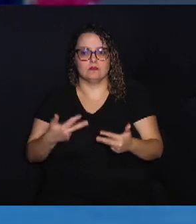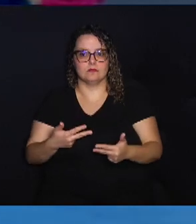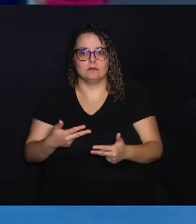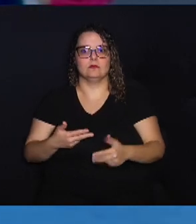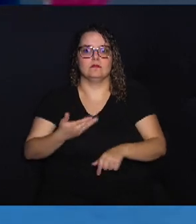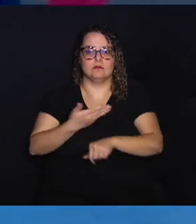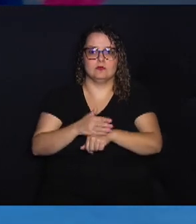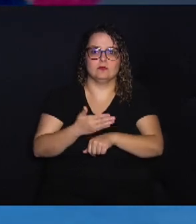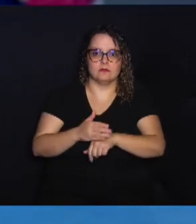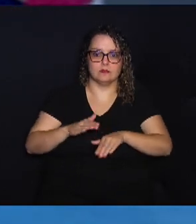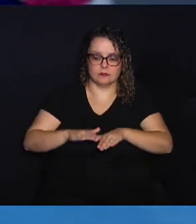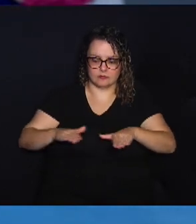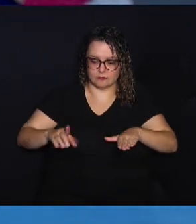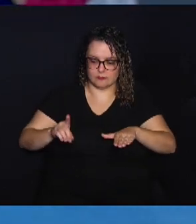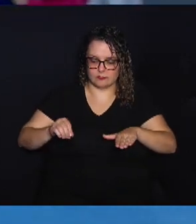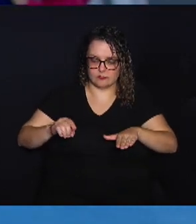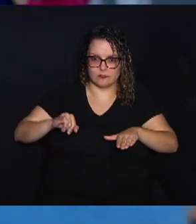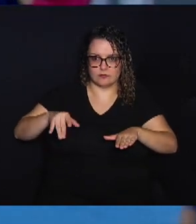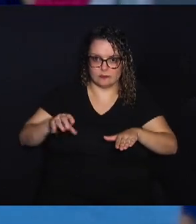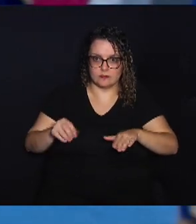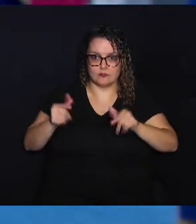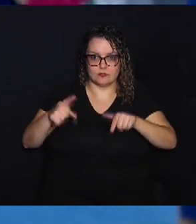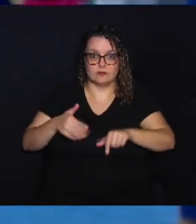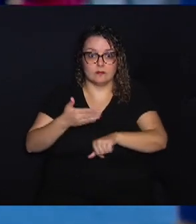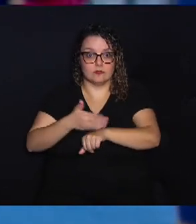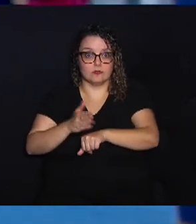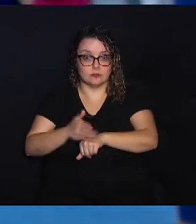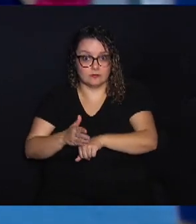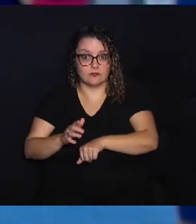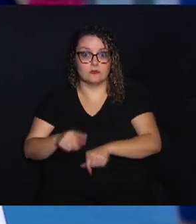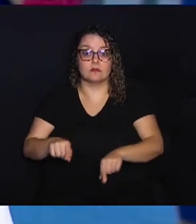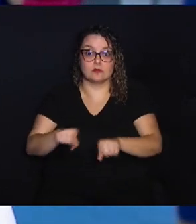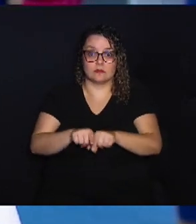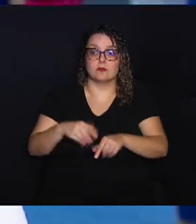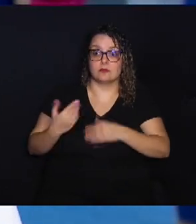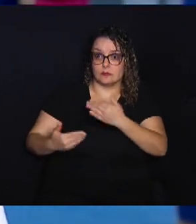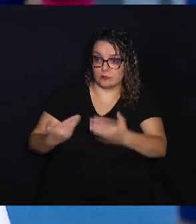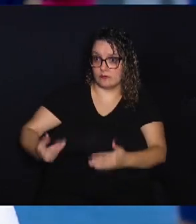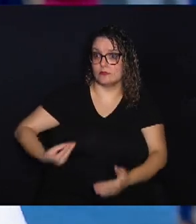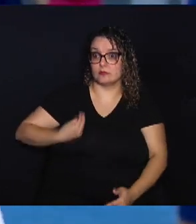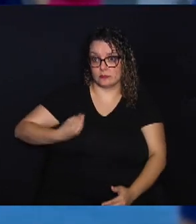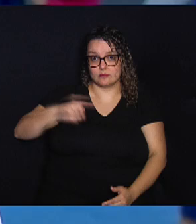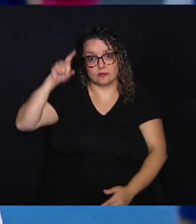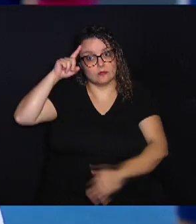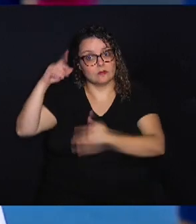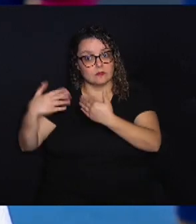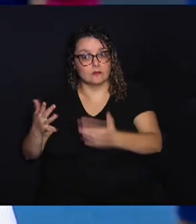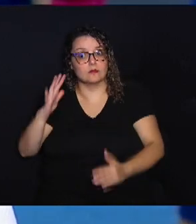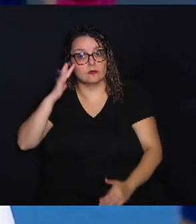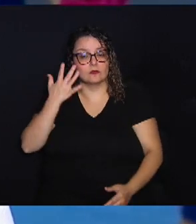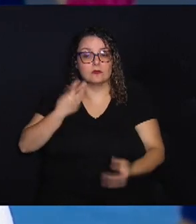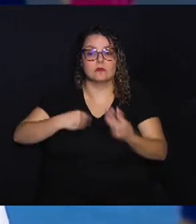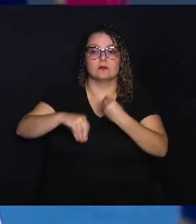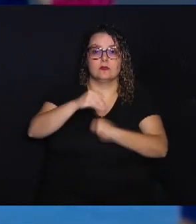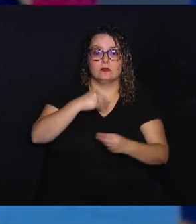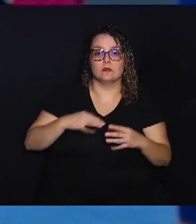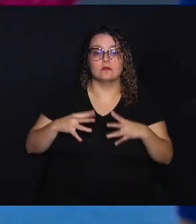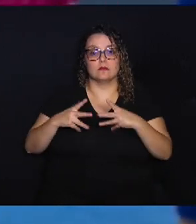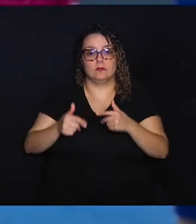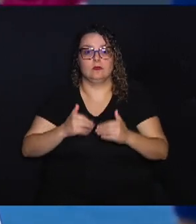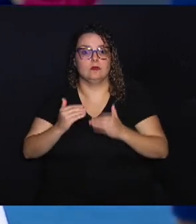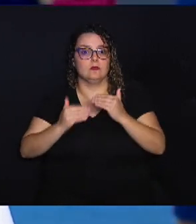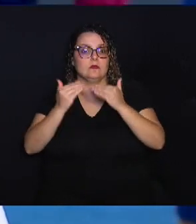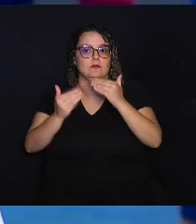em cima do nosso dojo, que é o local de treinamento, mas que a gente acaba levando para a vida. Então, eu acho que envolve todo esse